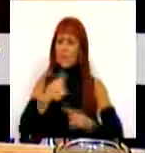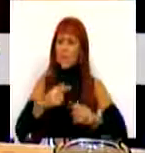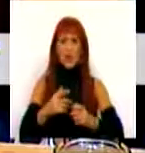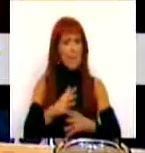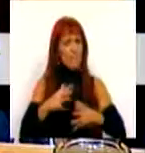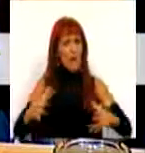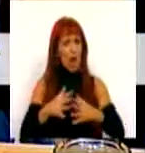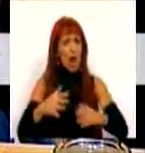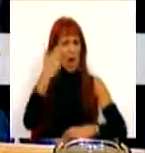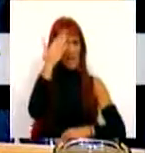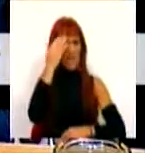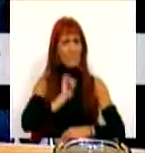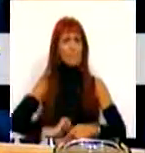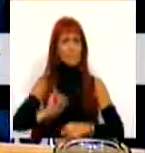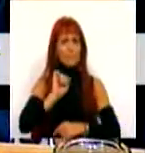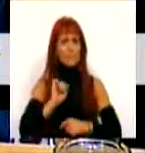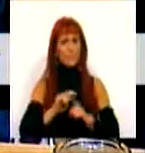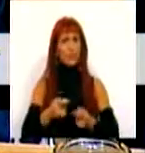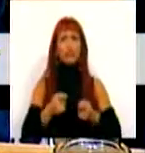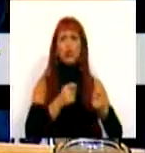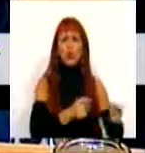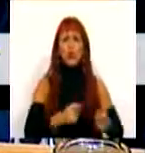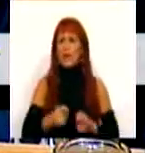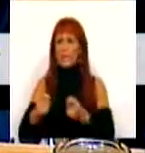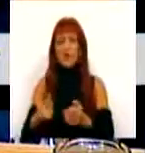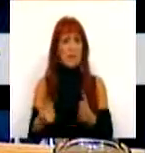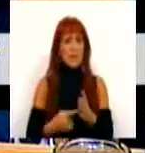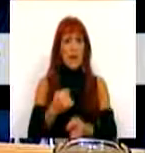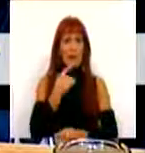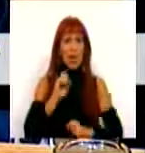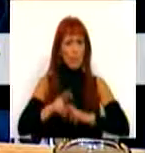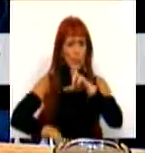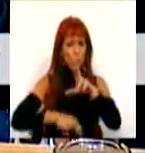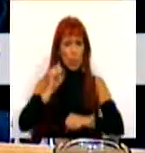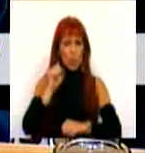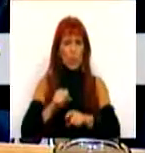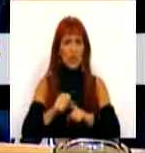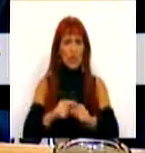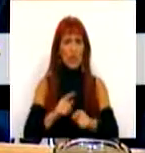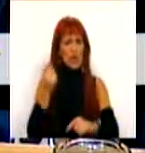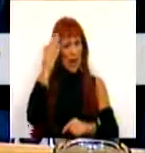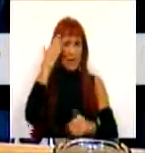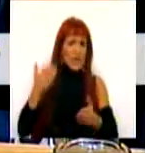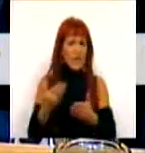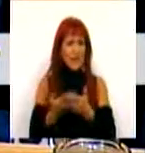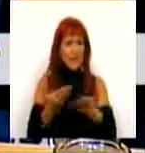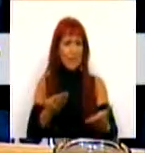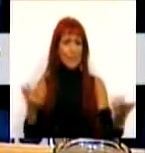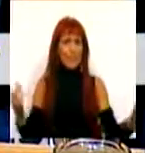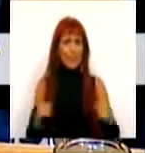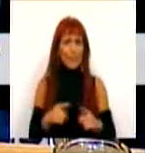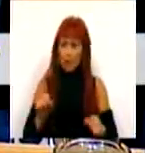uma maior previsão dos investimentos tão necessários para a modernização e para a capacitação